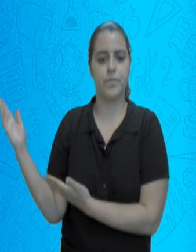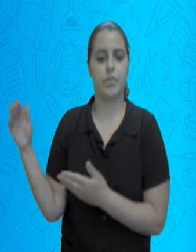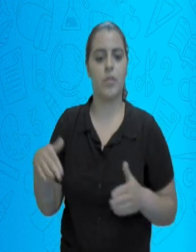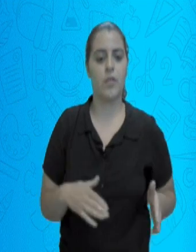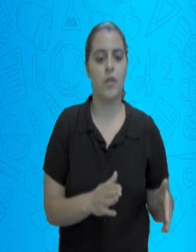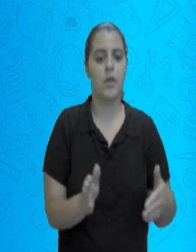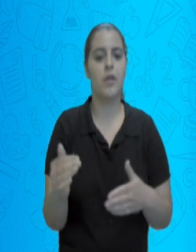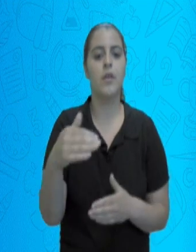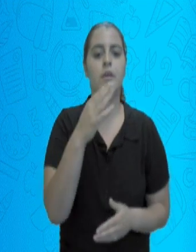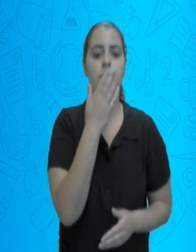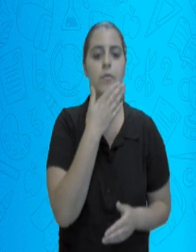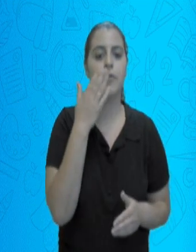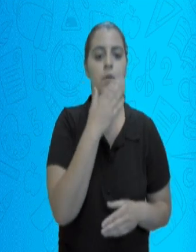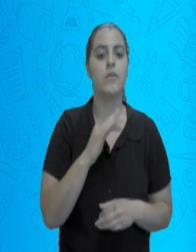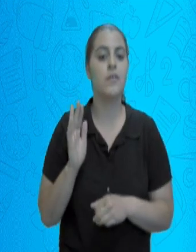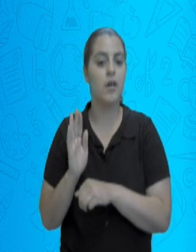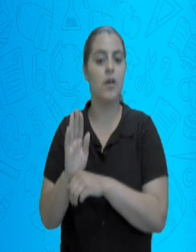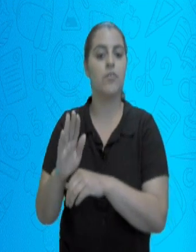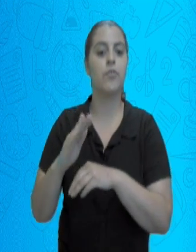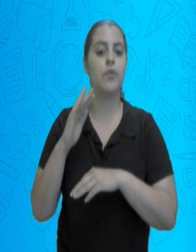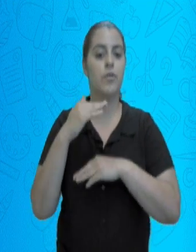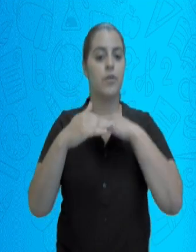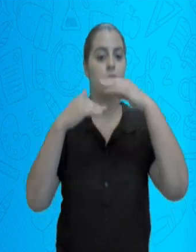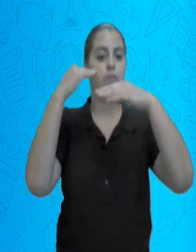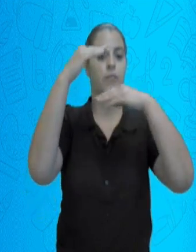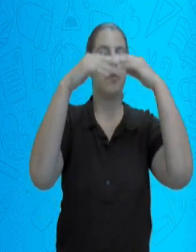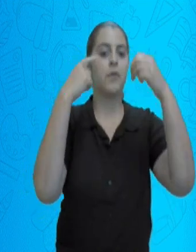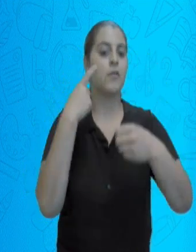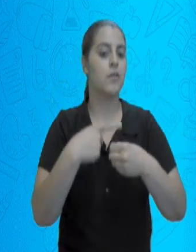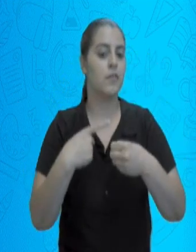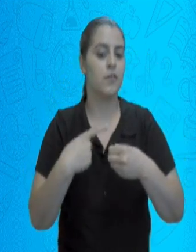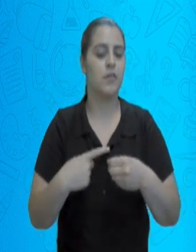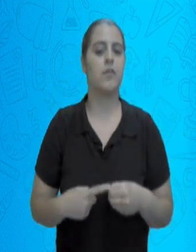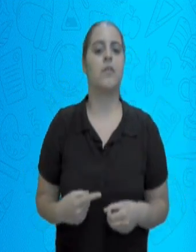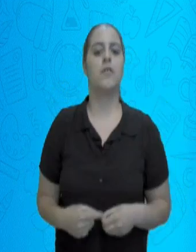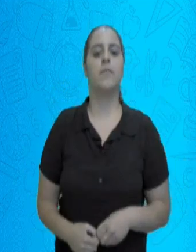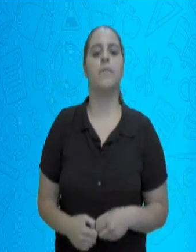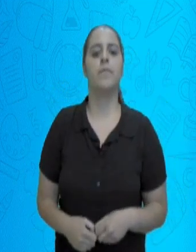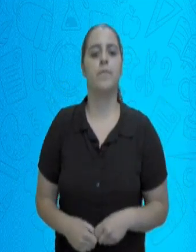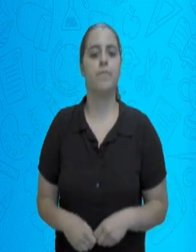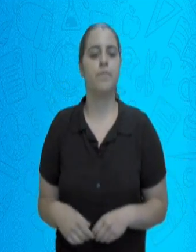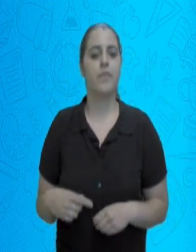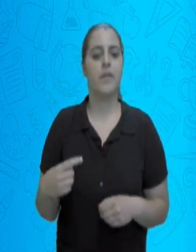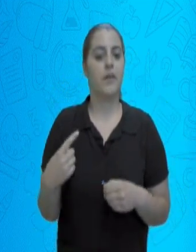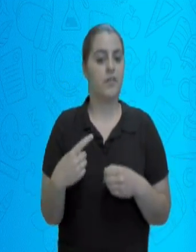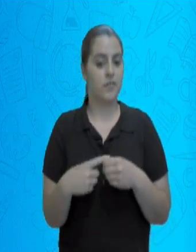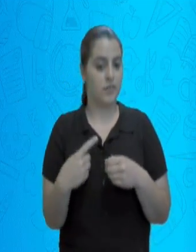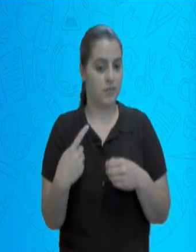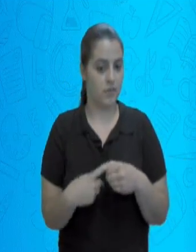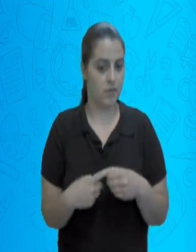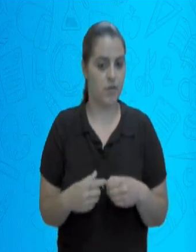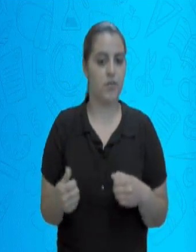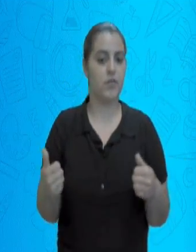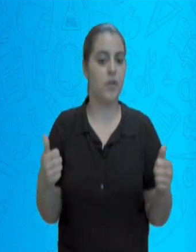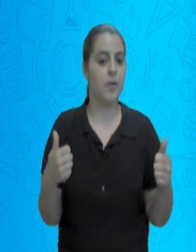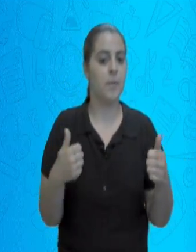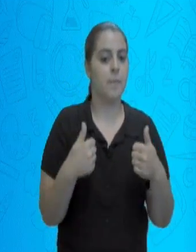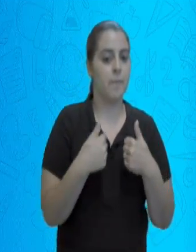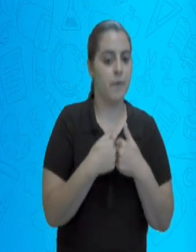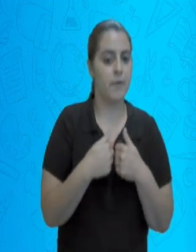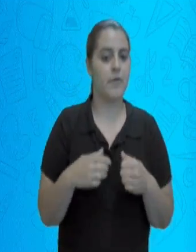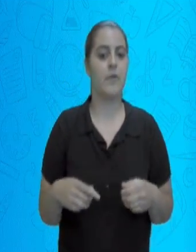Rio Doce ajudou na evolução da cidade, favorecendo o seu crescimento. Então, a cidade estava perto do rio